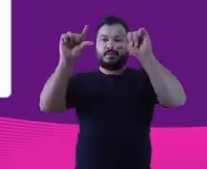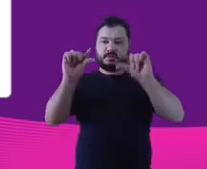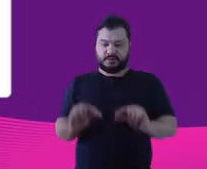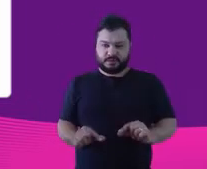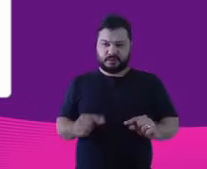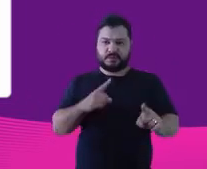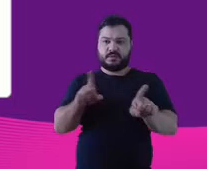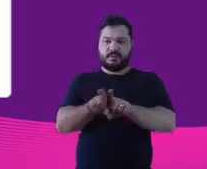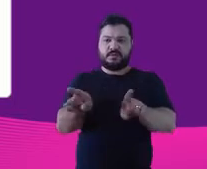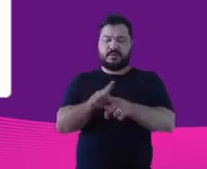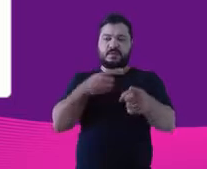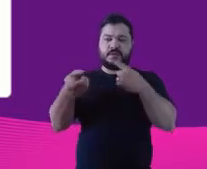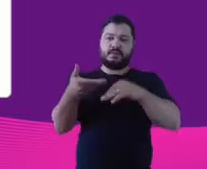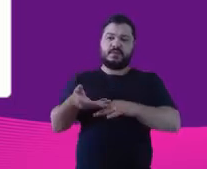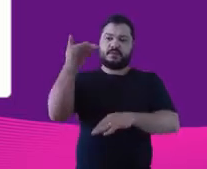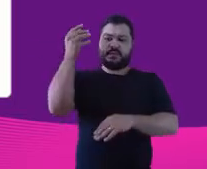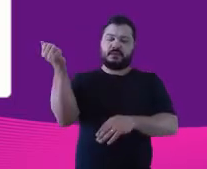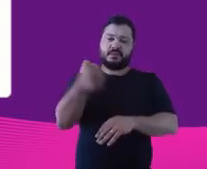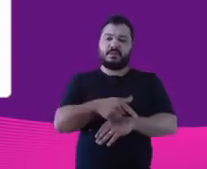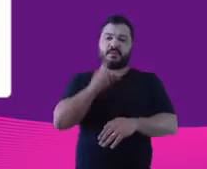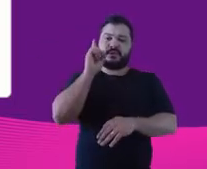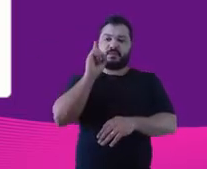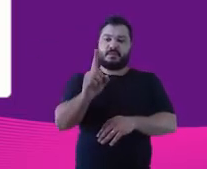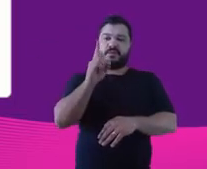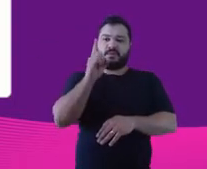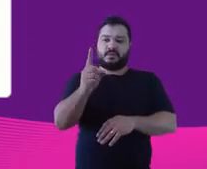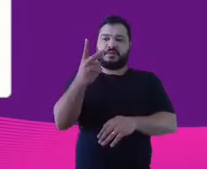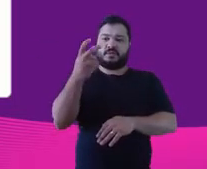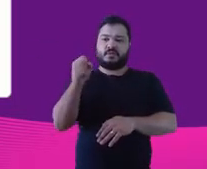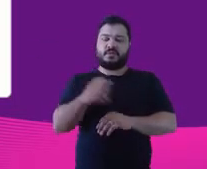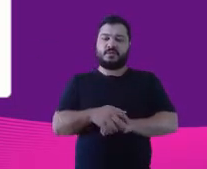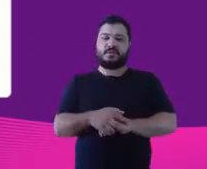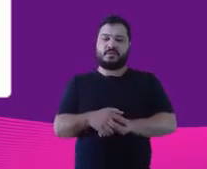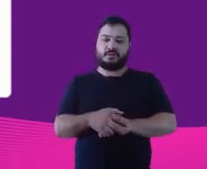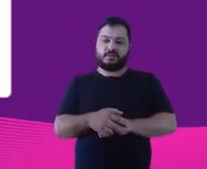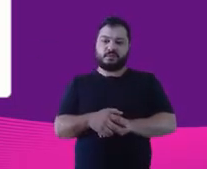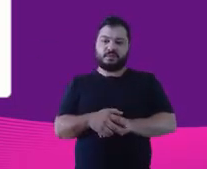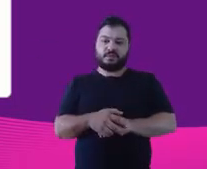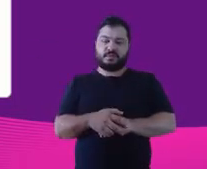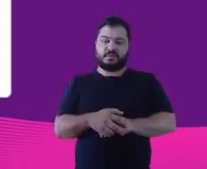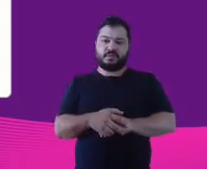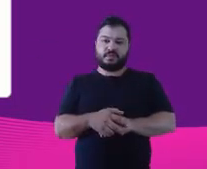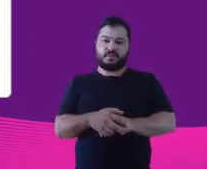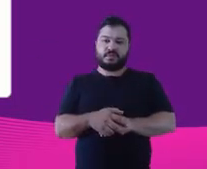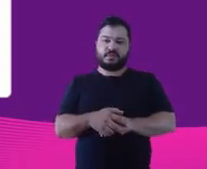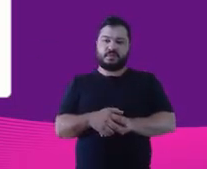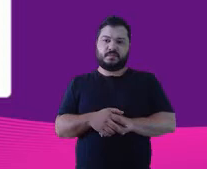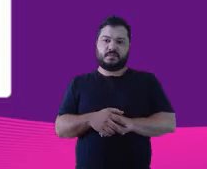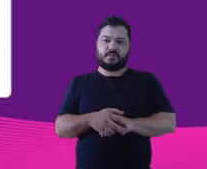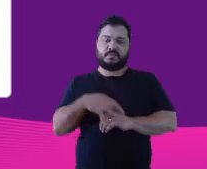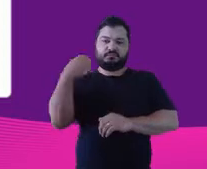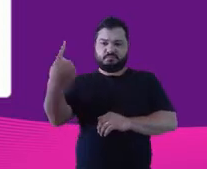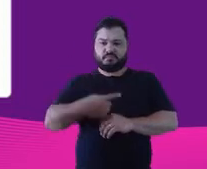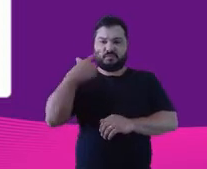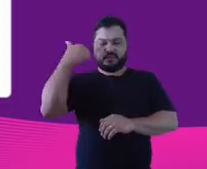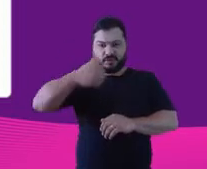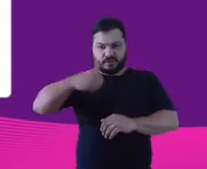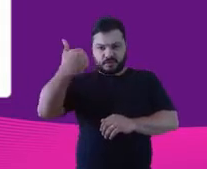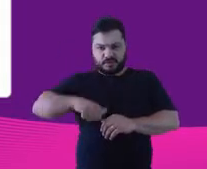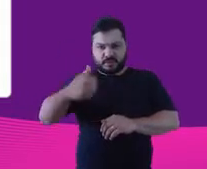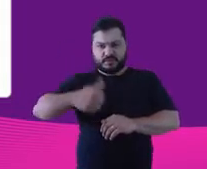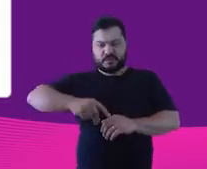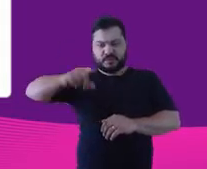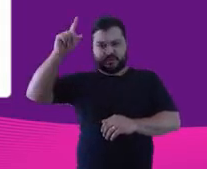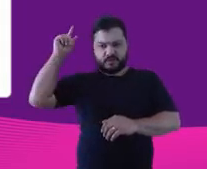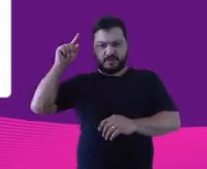relação maior que 1.128. A gente fez a avaliação medular na época, que